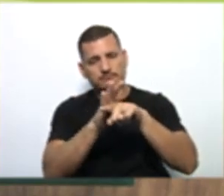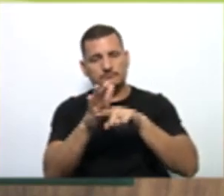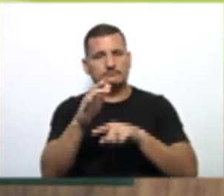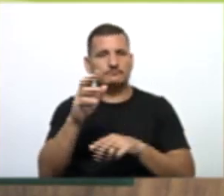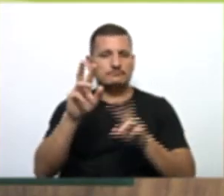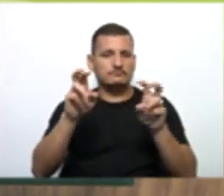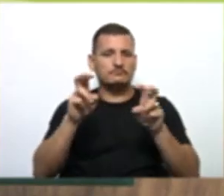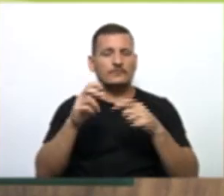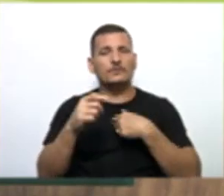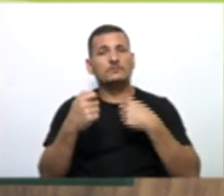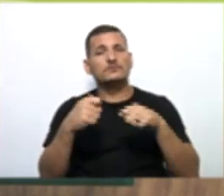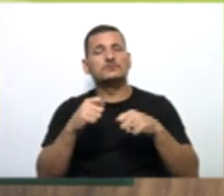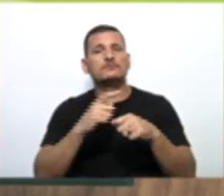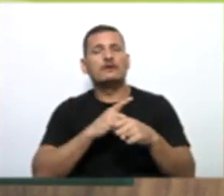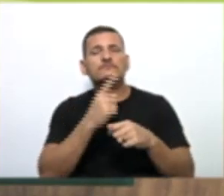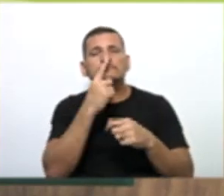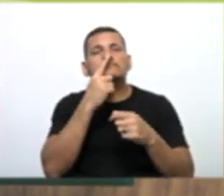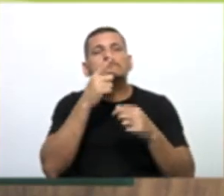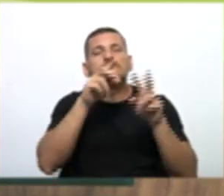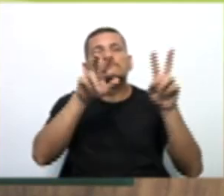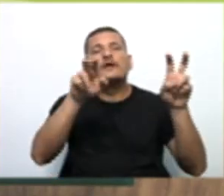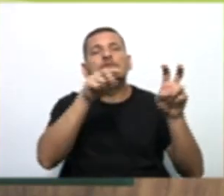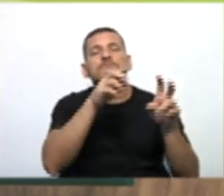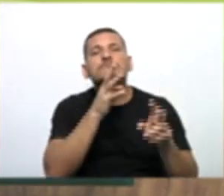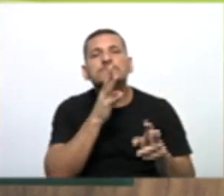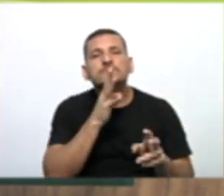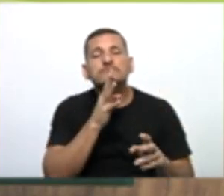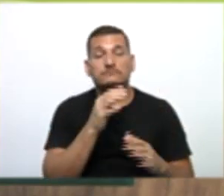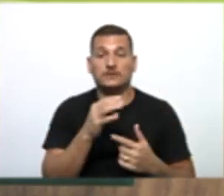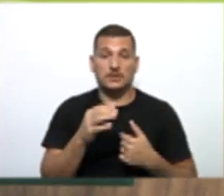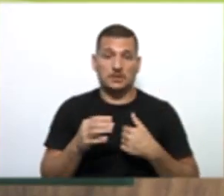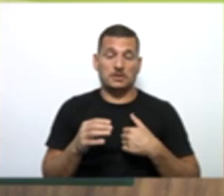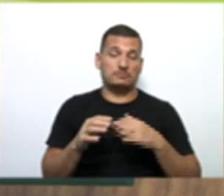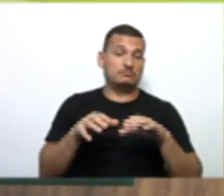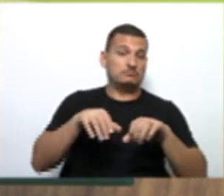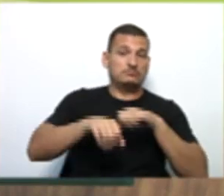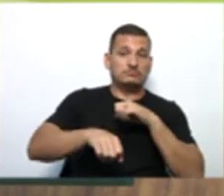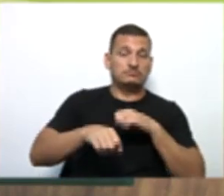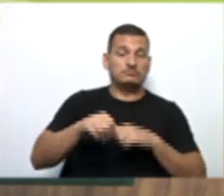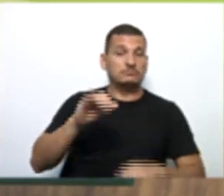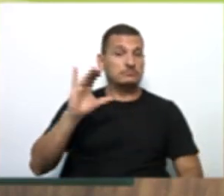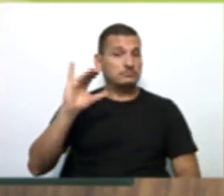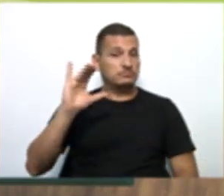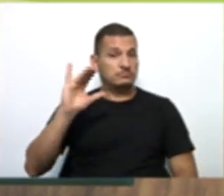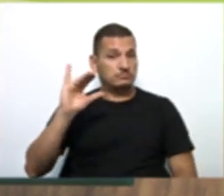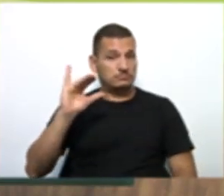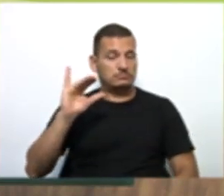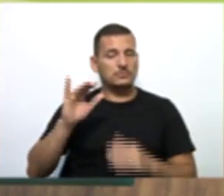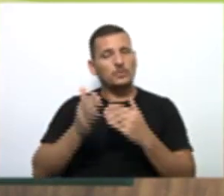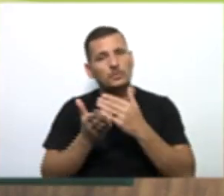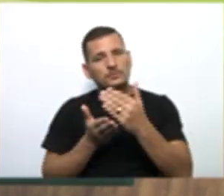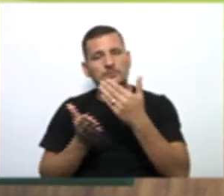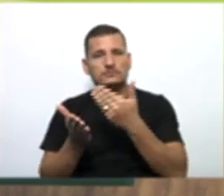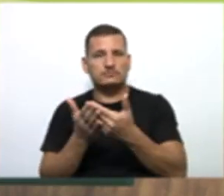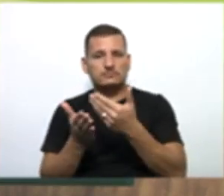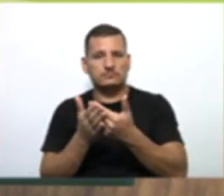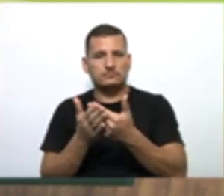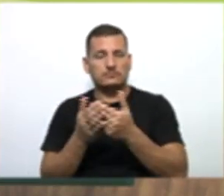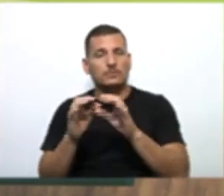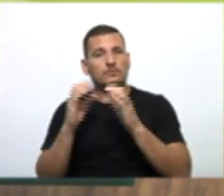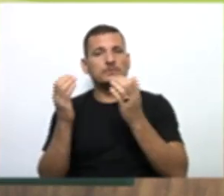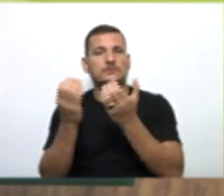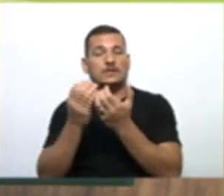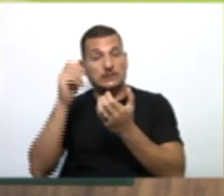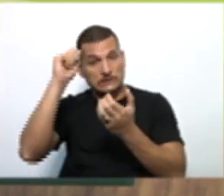Eu preciso ter alguma afinidade com esse tema, né? Eu me formei em Ciências Sociais, né? Comecei a estudar comunidades negras rurais no curso de